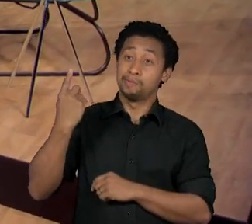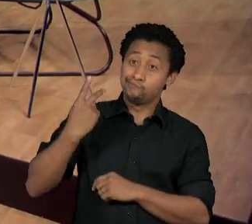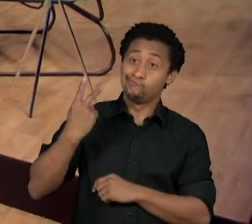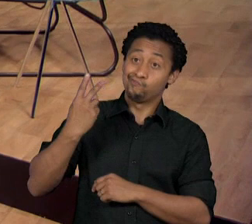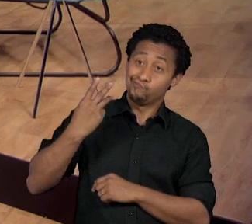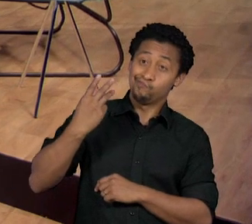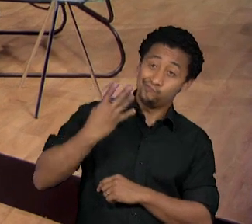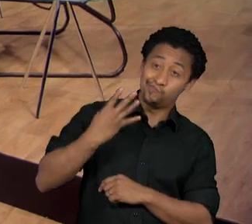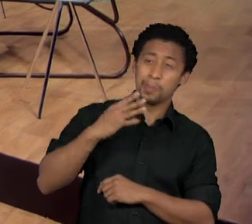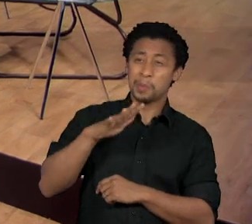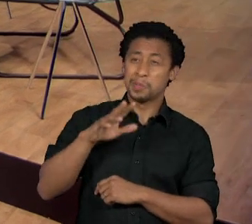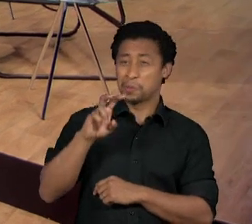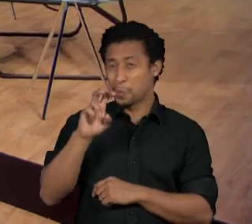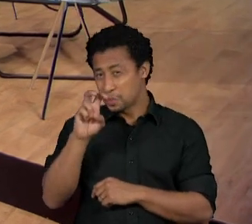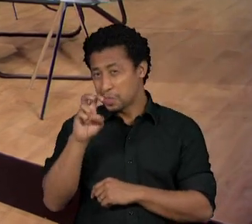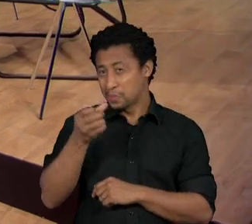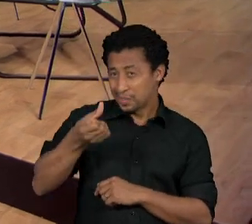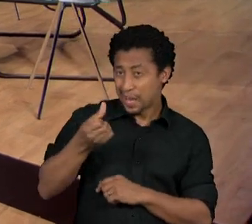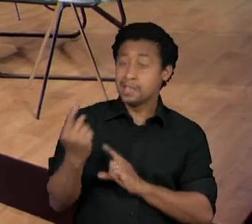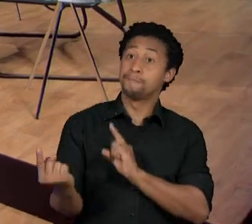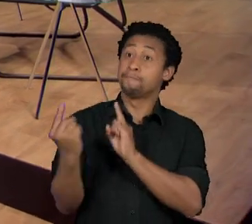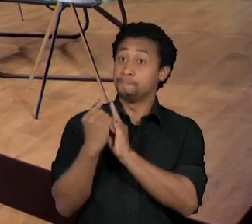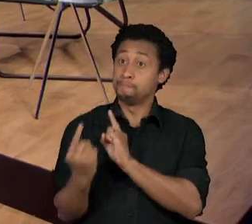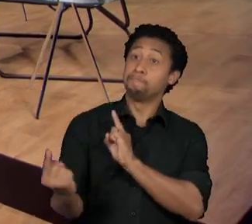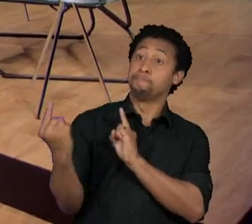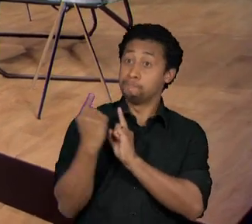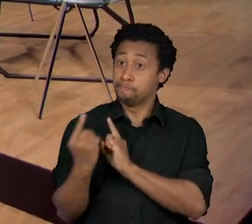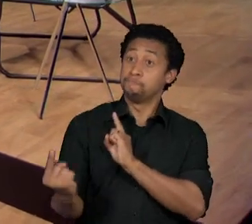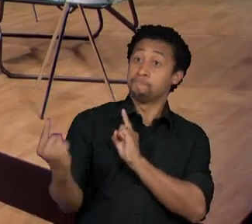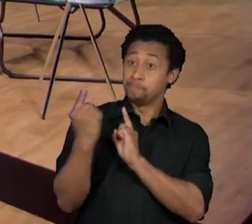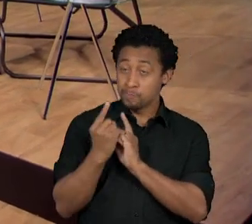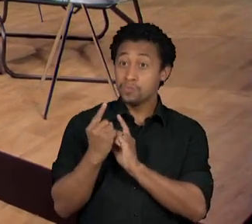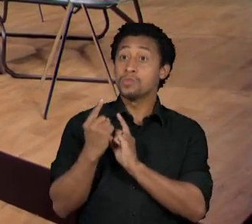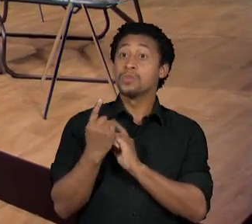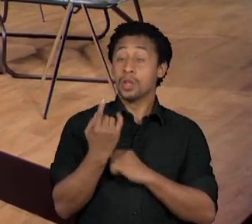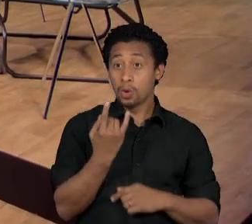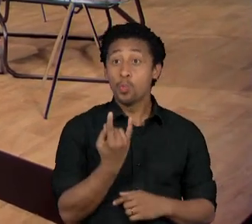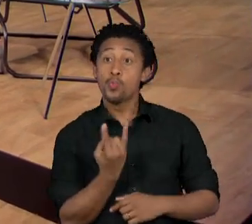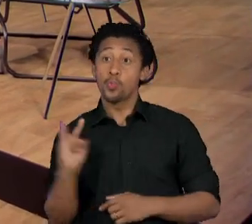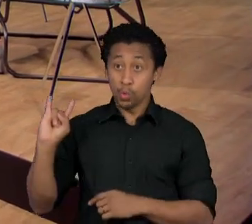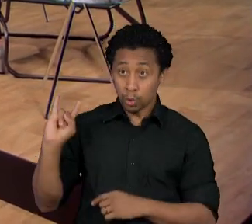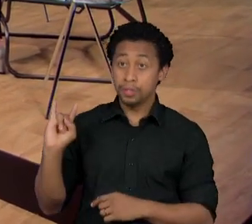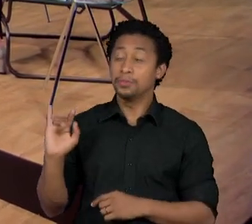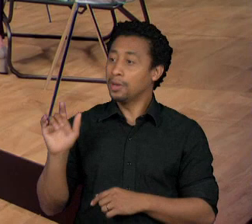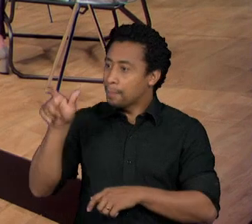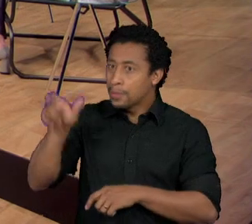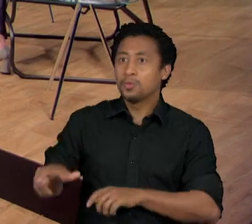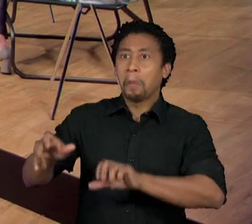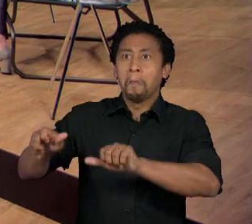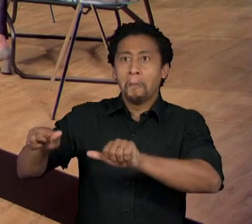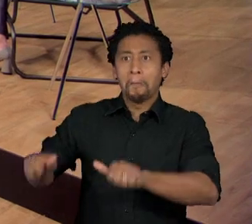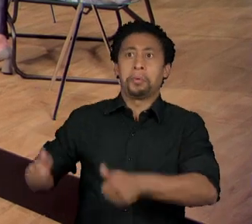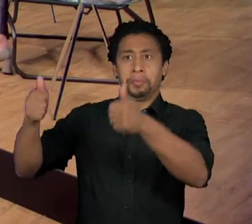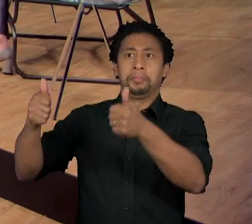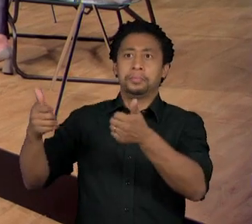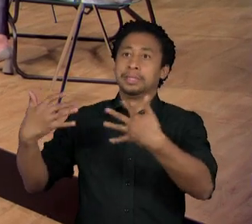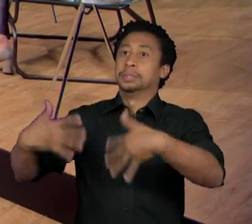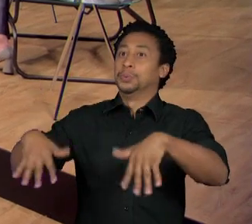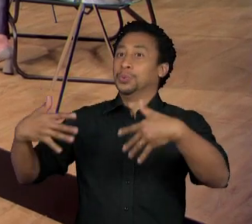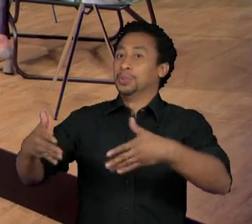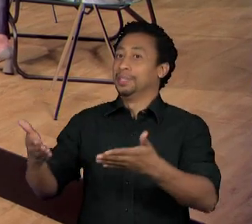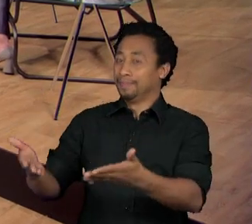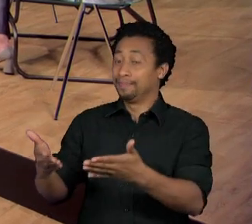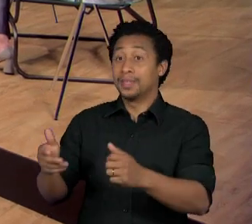5, 6 encontros, que ela acaba sendo estimulada, ela tem uma melhora. Então dá para perceber que a pessoa que